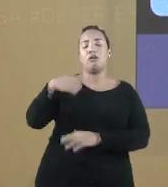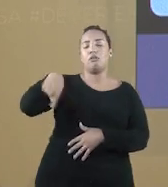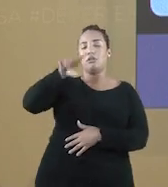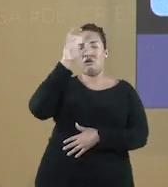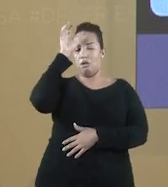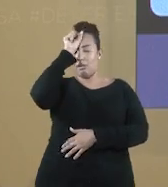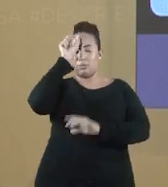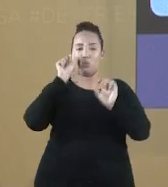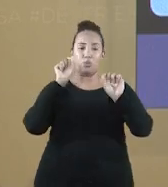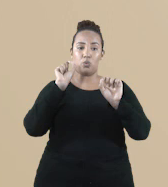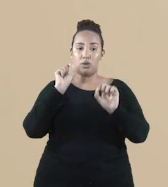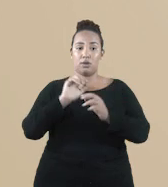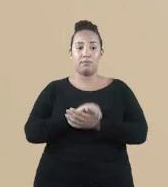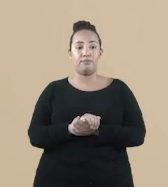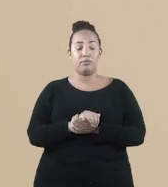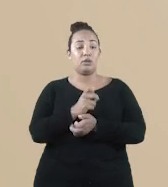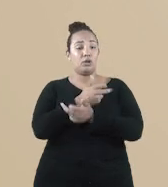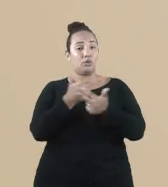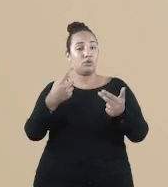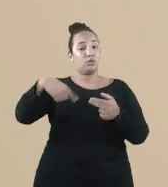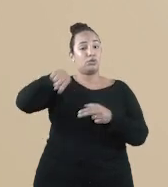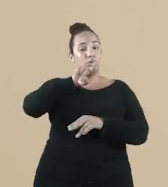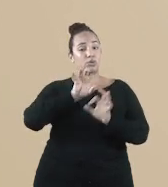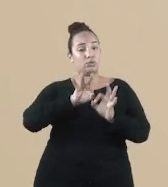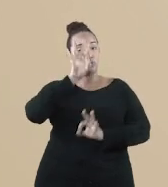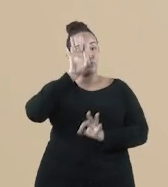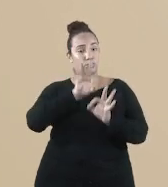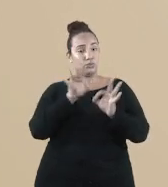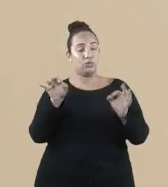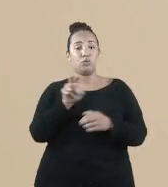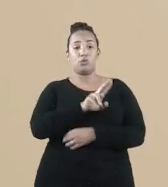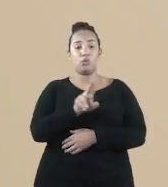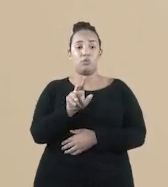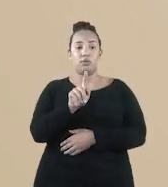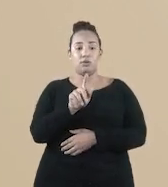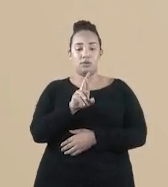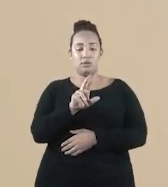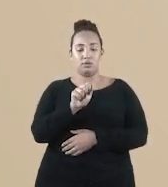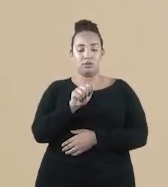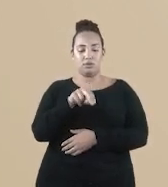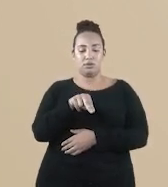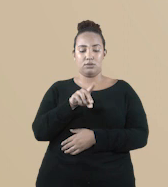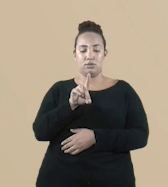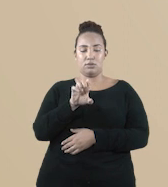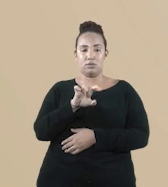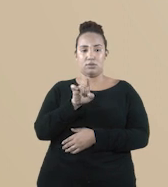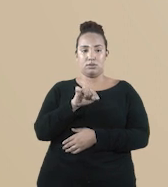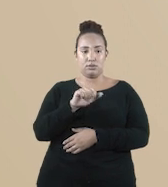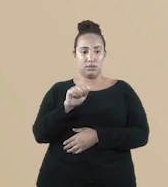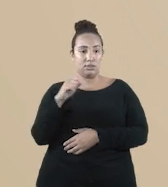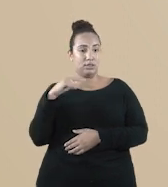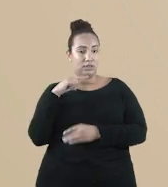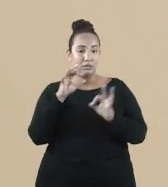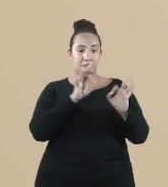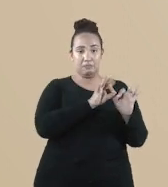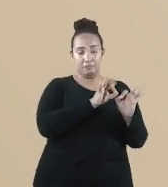e aprendemos que o que podemos medir são chamados de grandezas, que existem